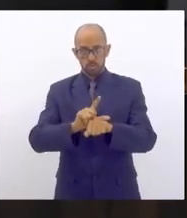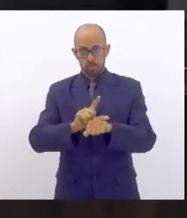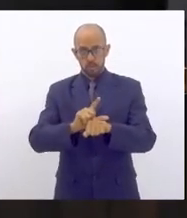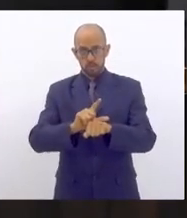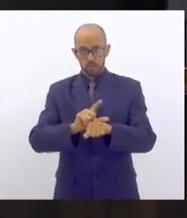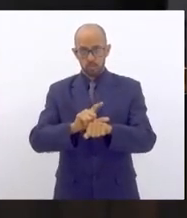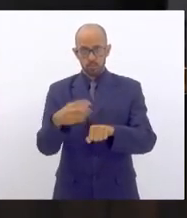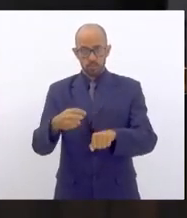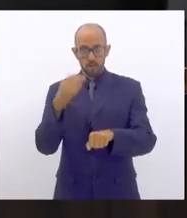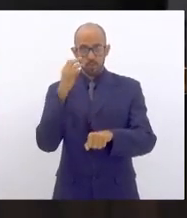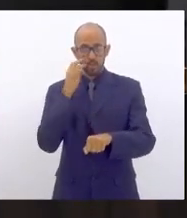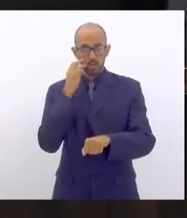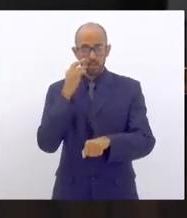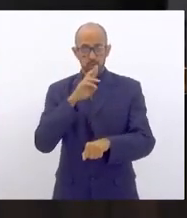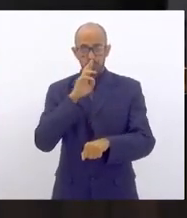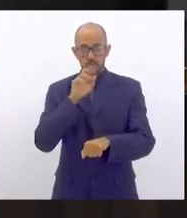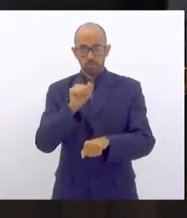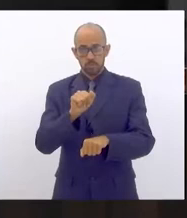Amorim,